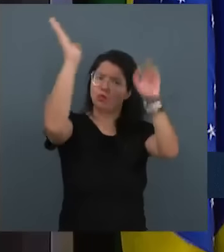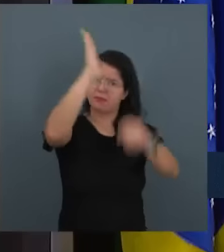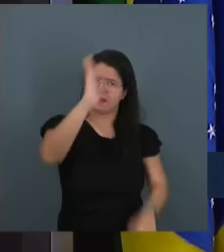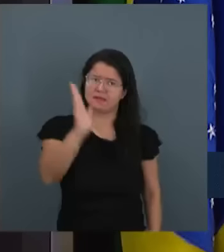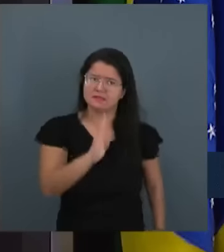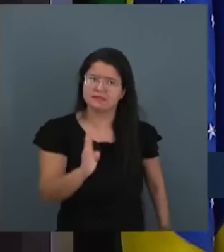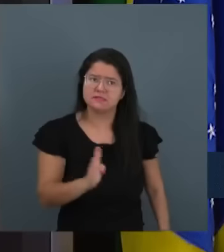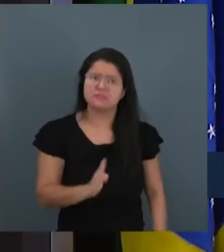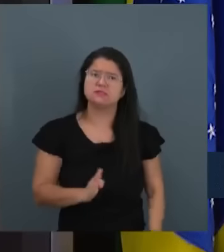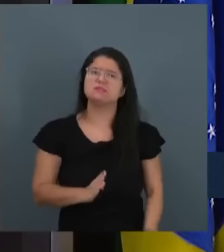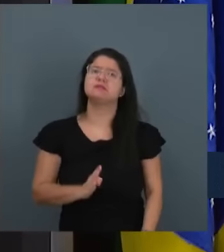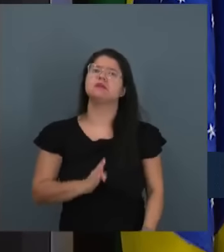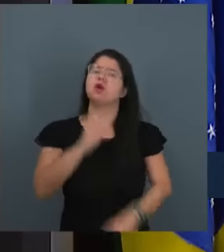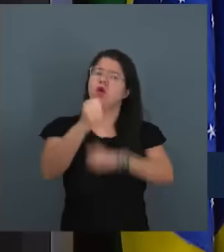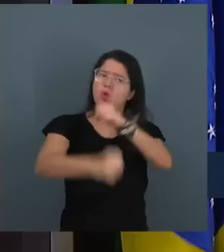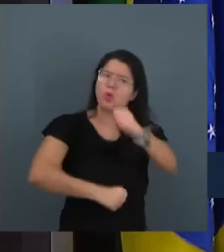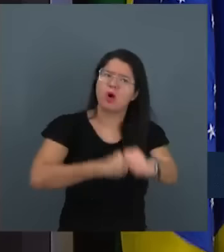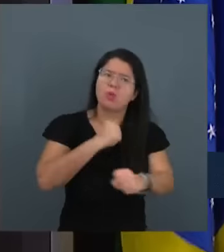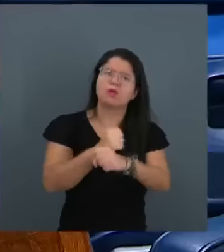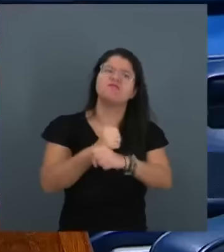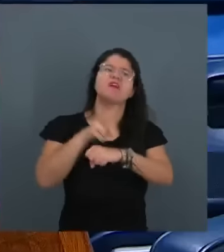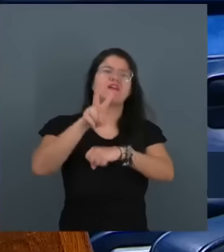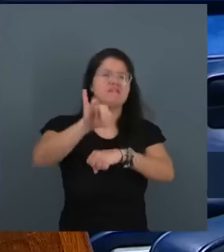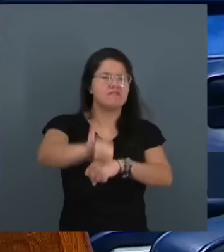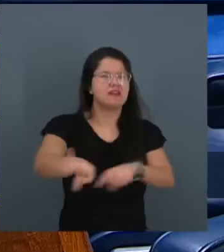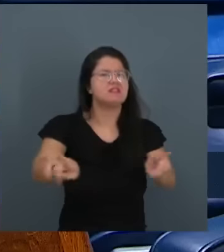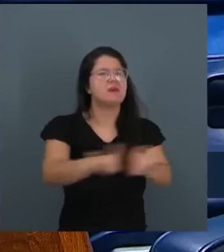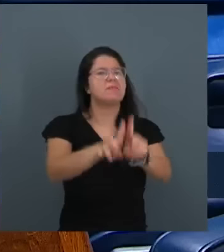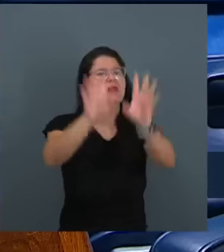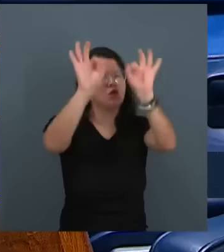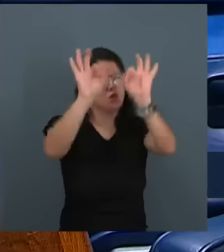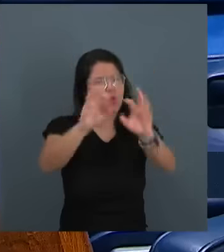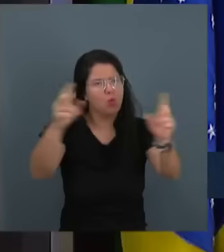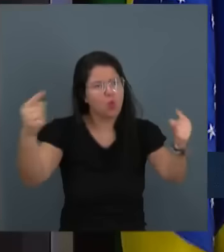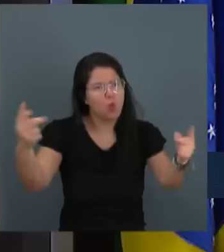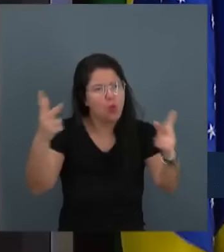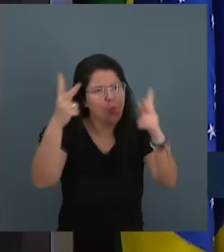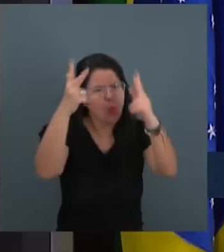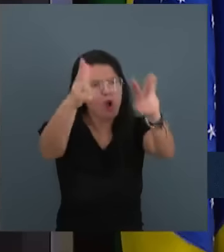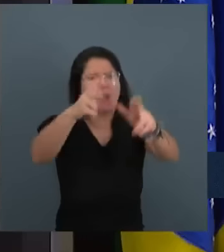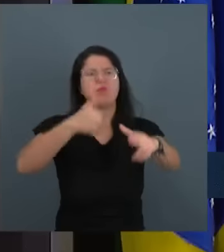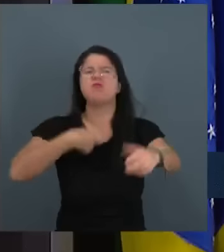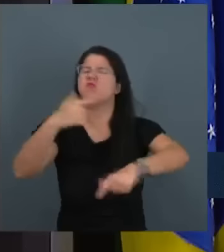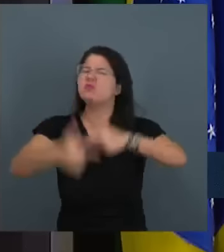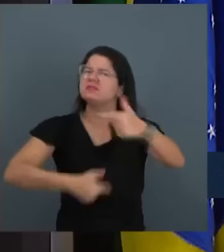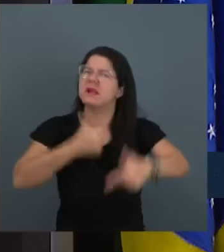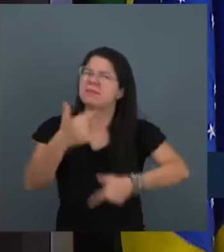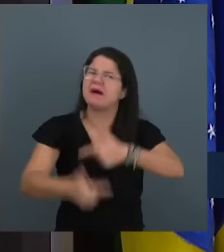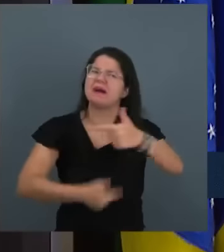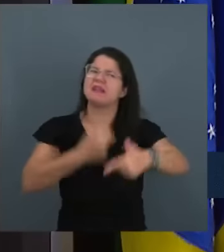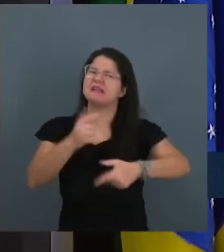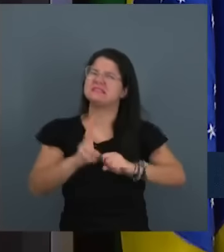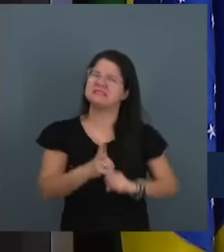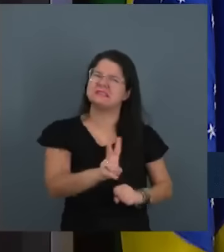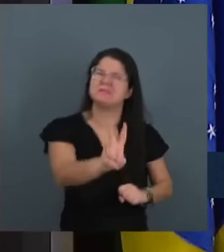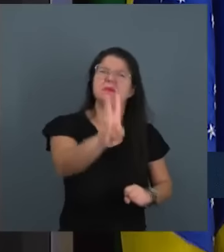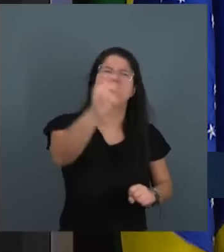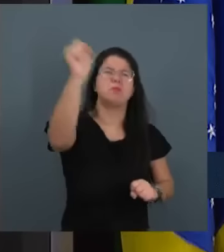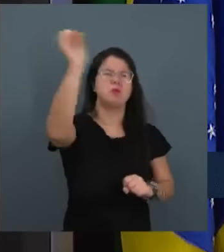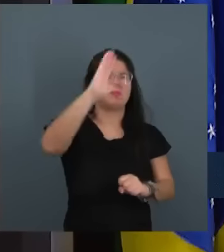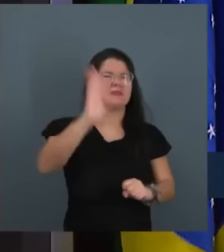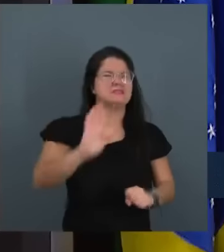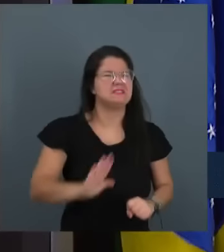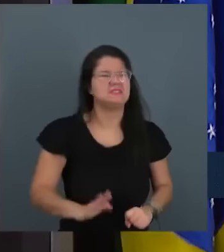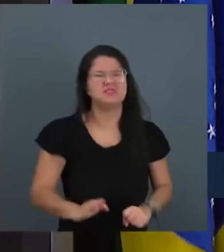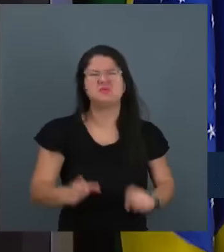Márcio Bittar, no ano que vem vai se portar. Eu vou trabalhar no limite das minhas forças para que o Brasil se livre desse